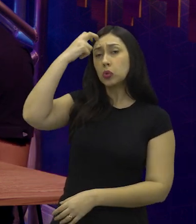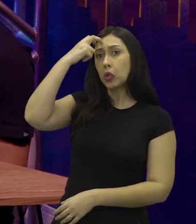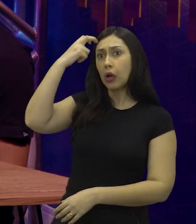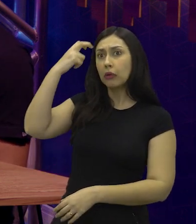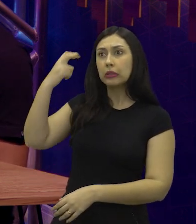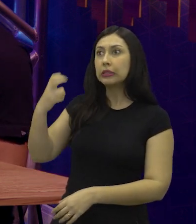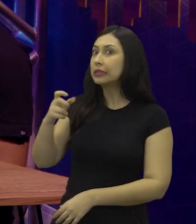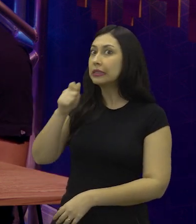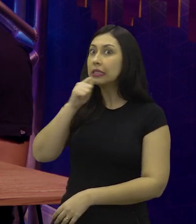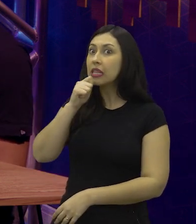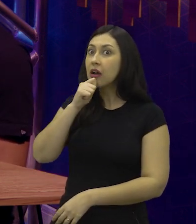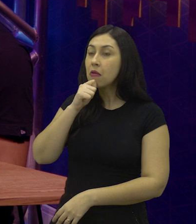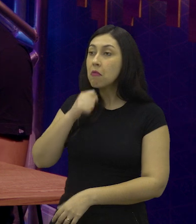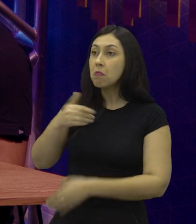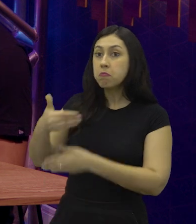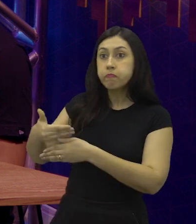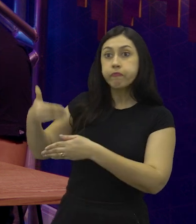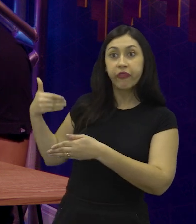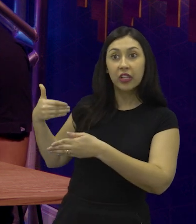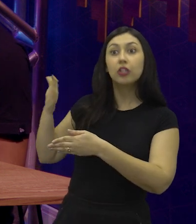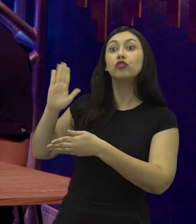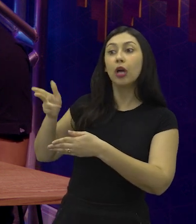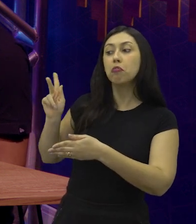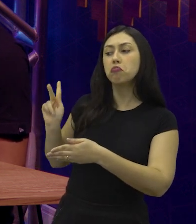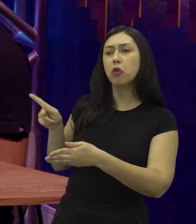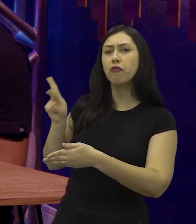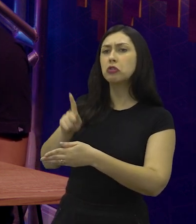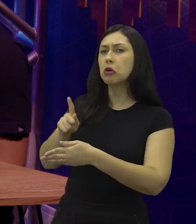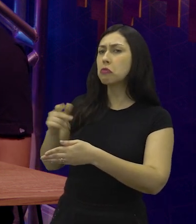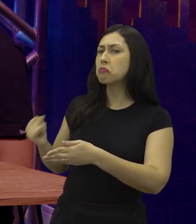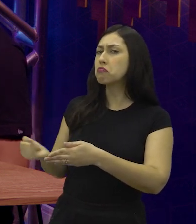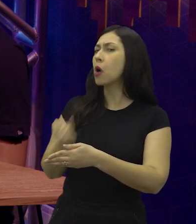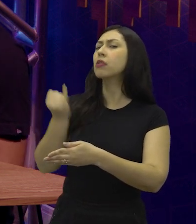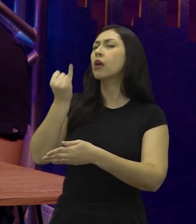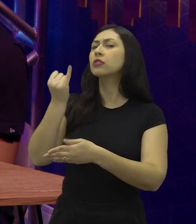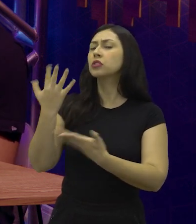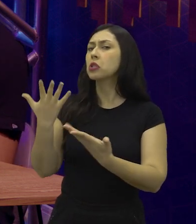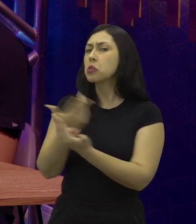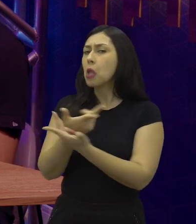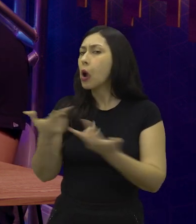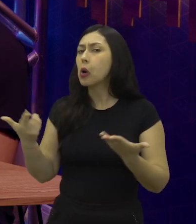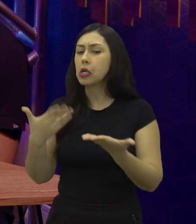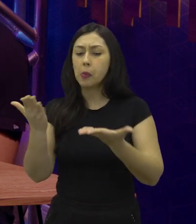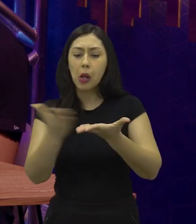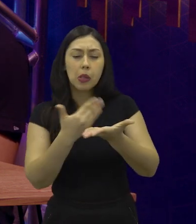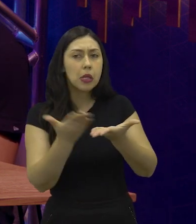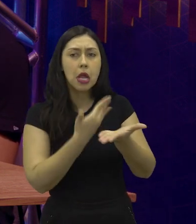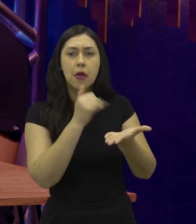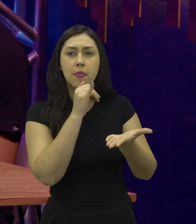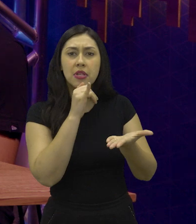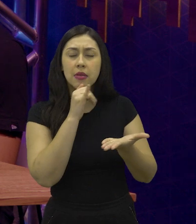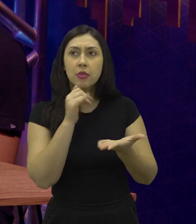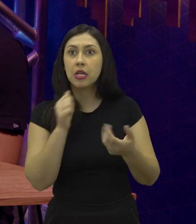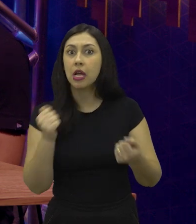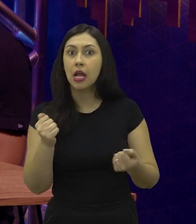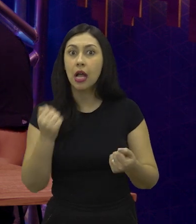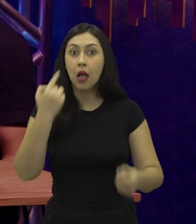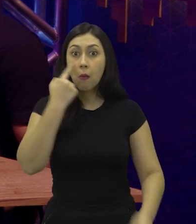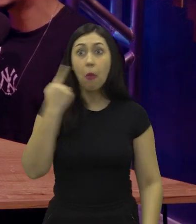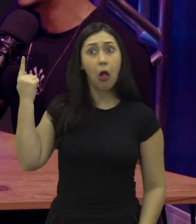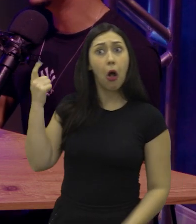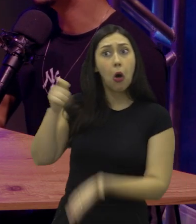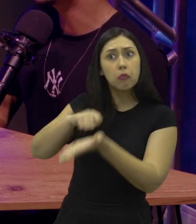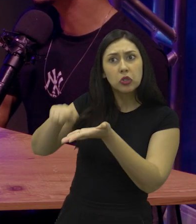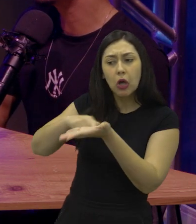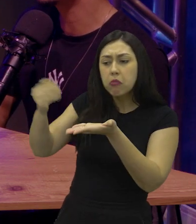pop existir, os professores já eram personagens interessantes nos livros e tal. Então, a gente vê, sei lá, em